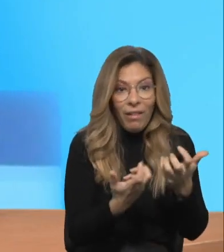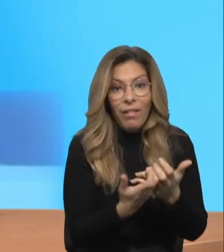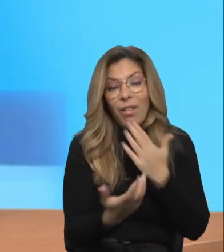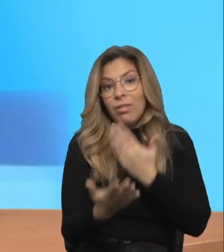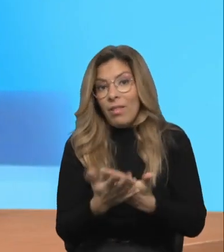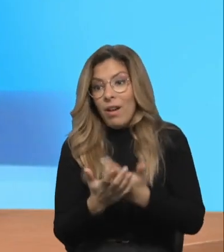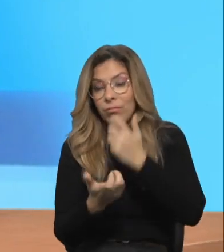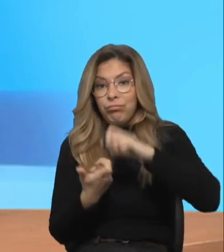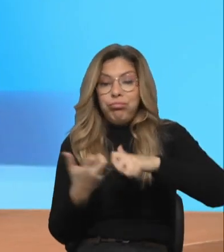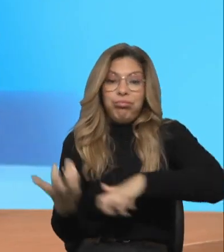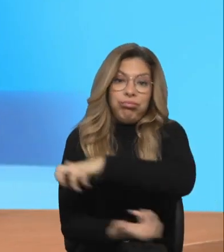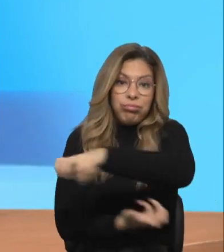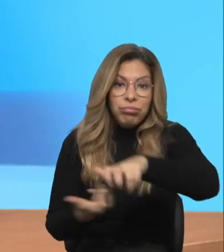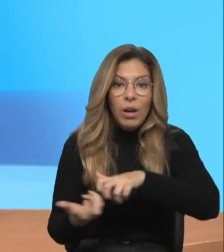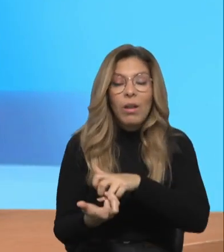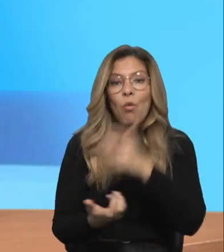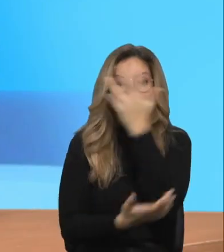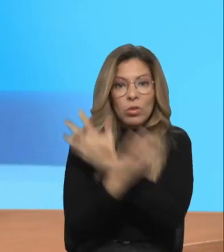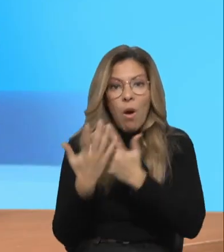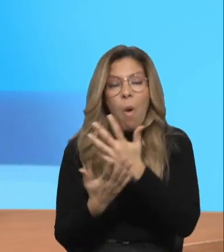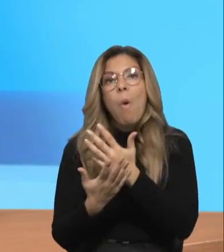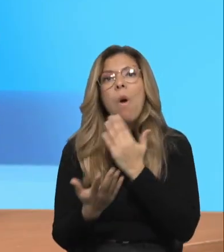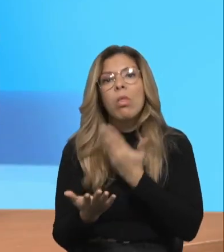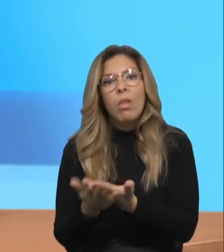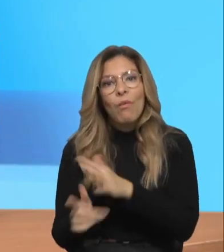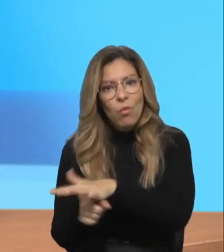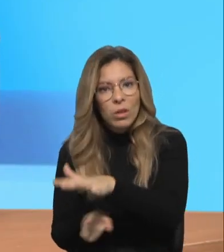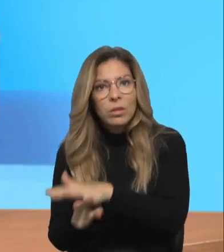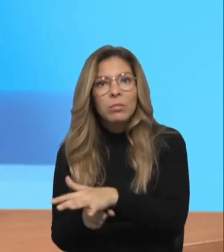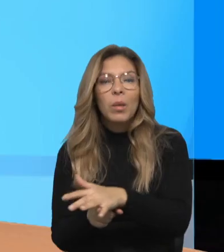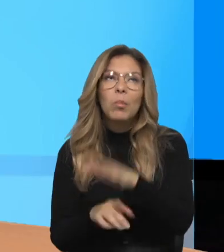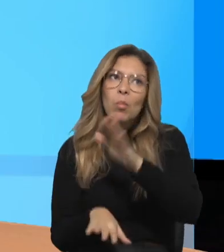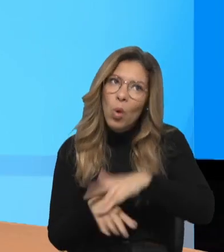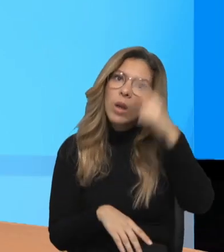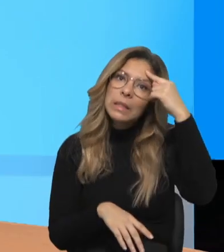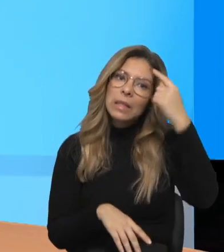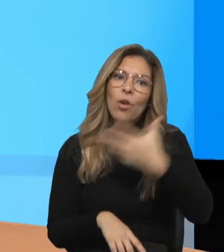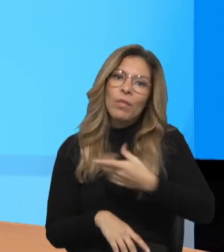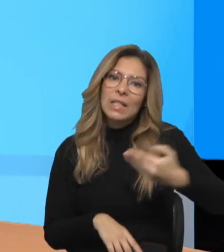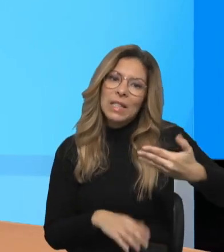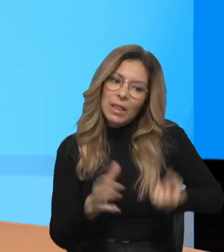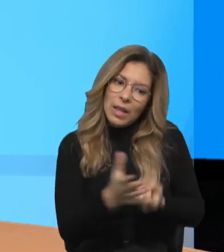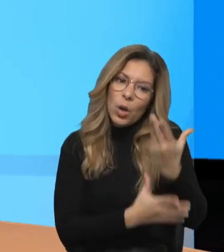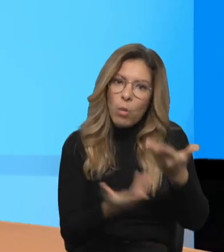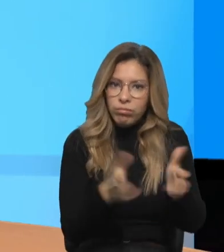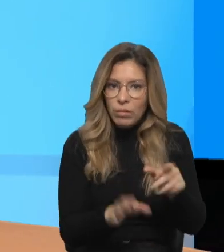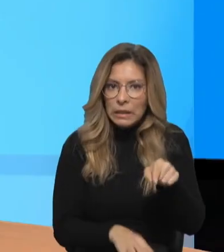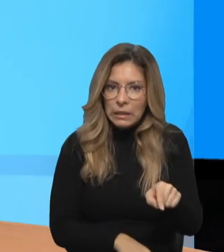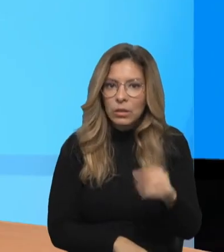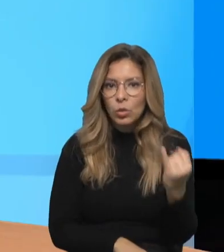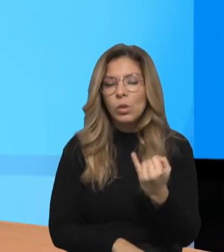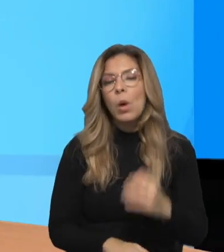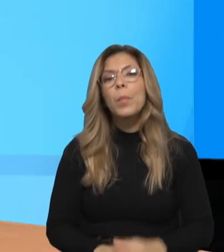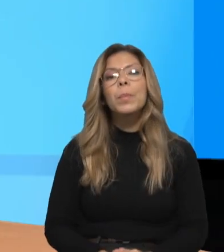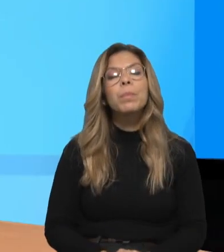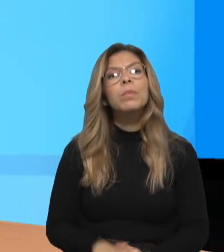deste ímpeto também que sai esta ideia de fundar o Mosaico. Curiosamente, no Congresso Nacional pela